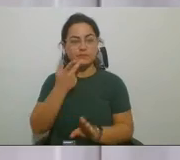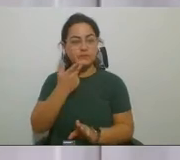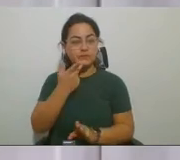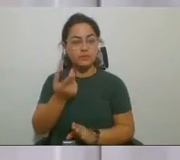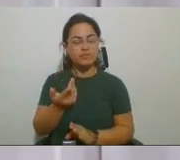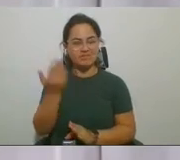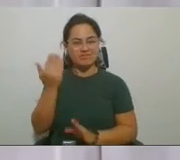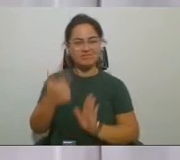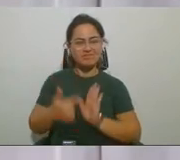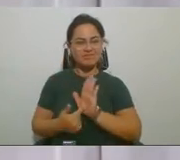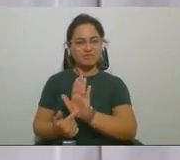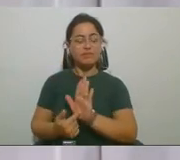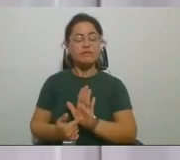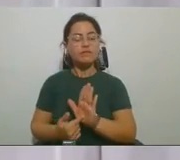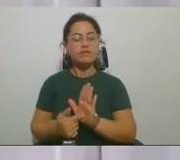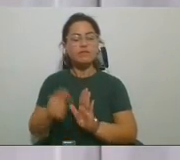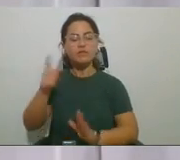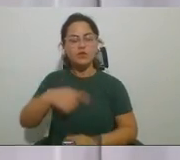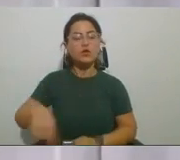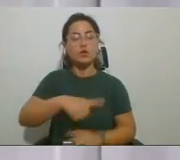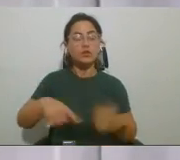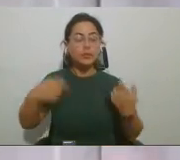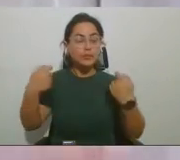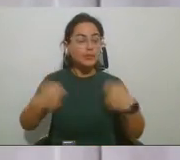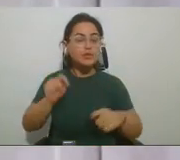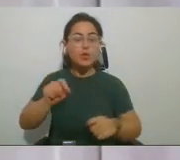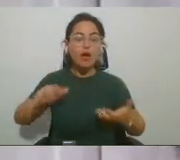precisamos uma transformação de